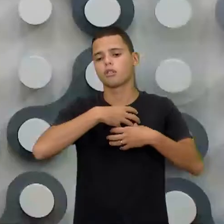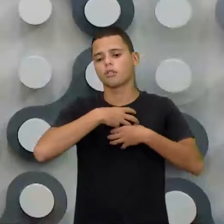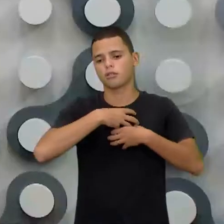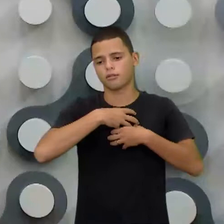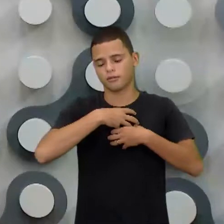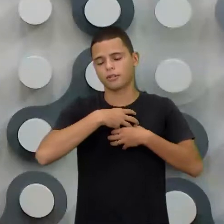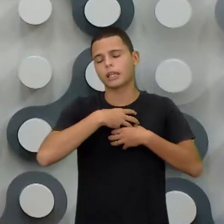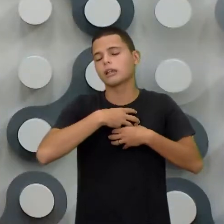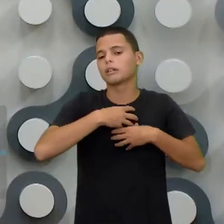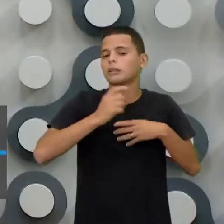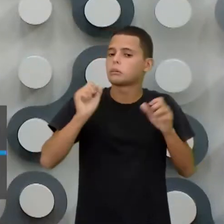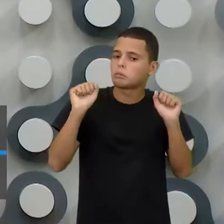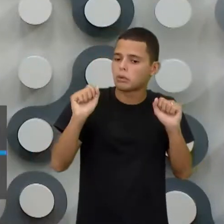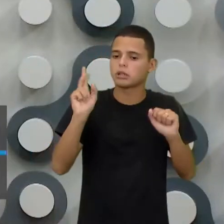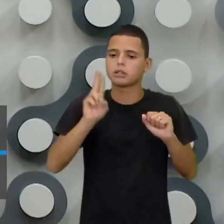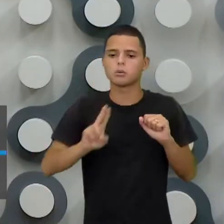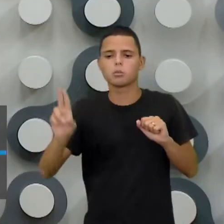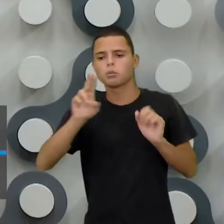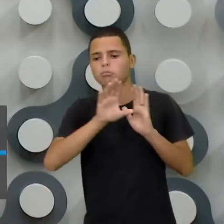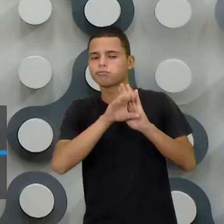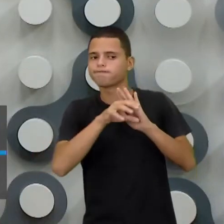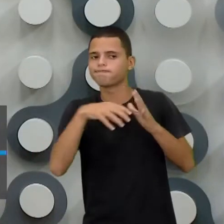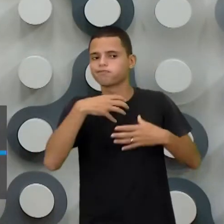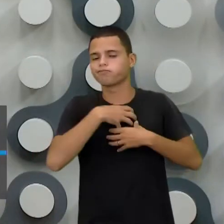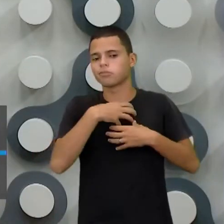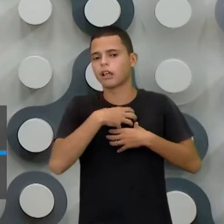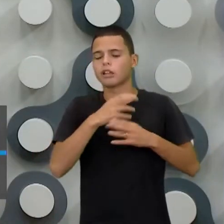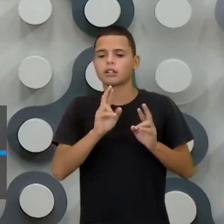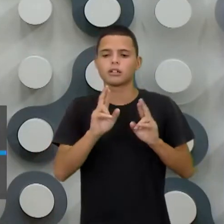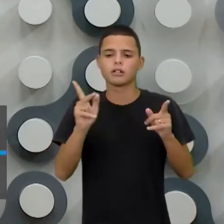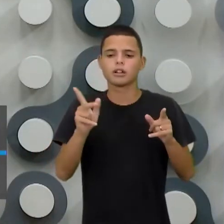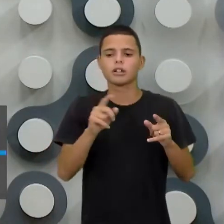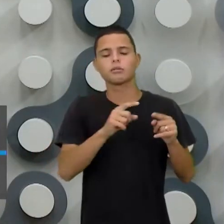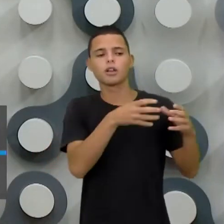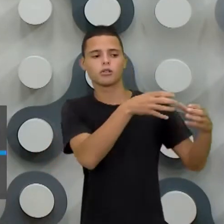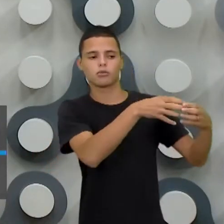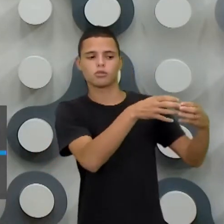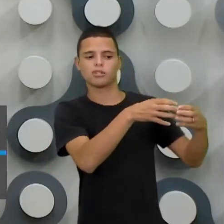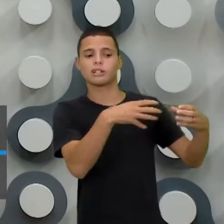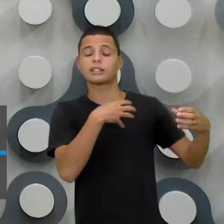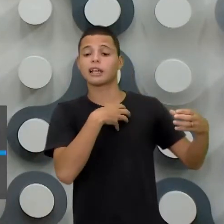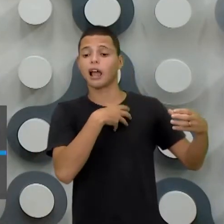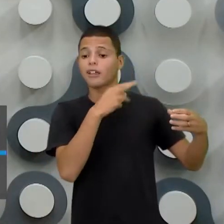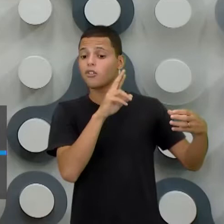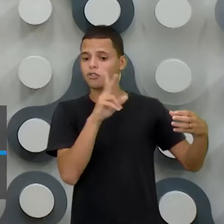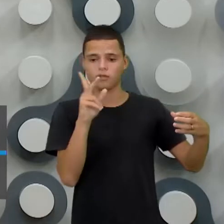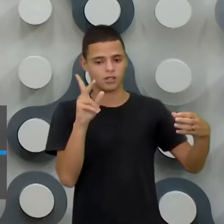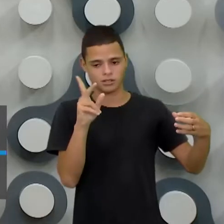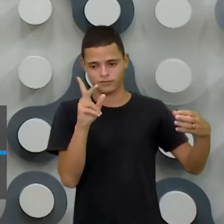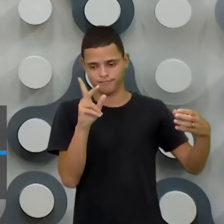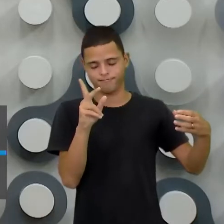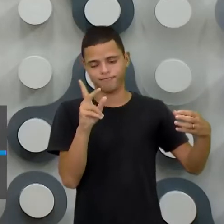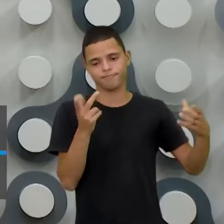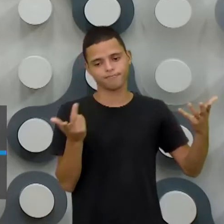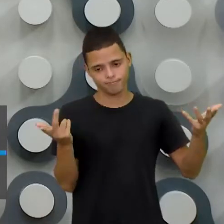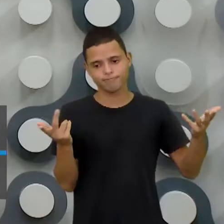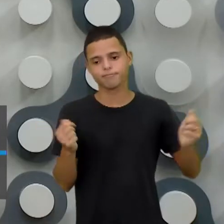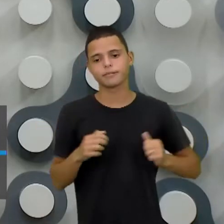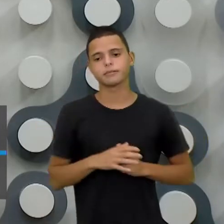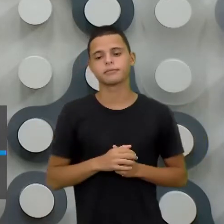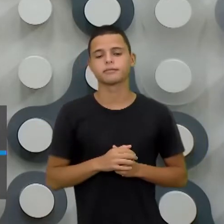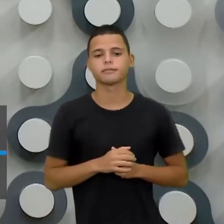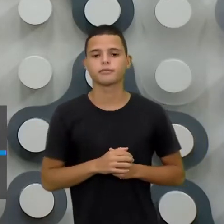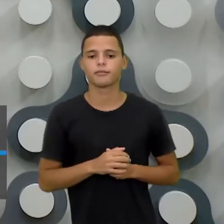contexto, né, que ela tem um sentido. Já com outro grupo, tem outro completamente. Fugindo aqui um pouquinho